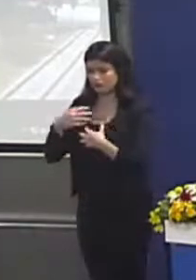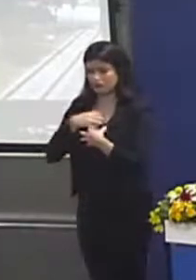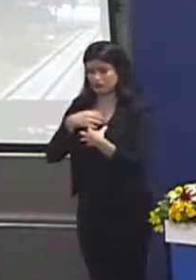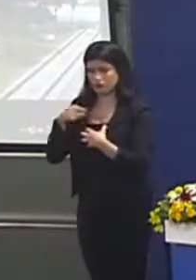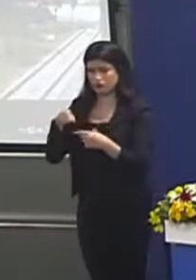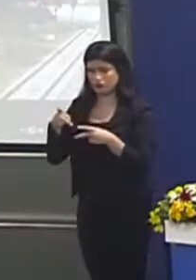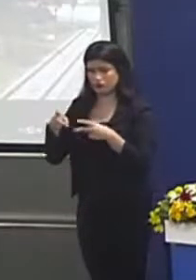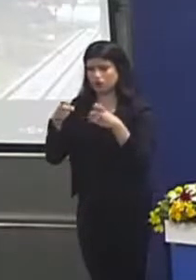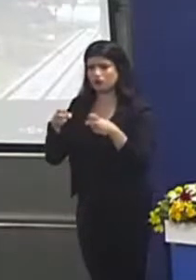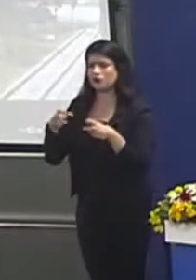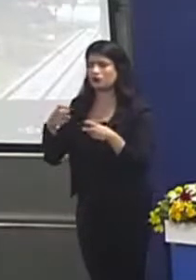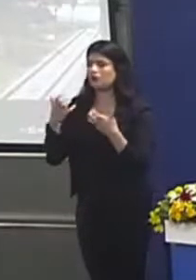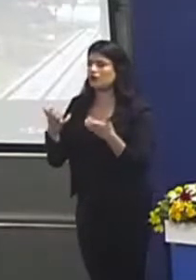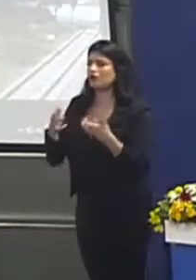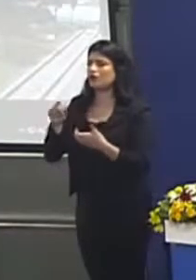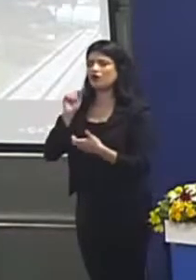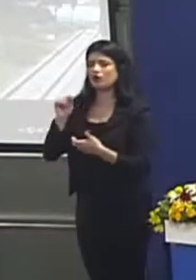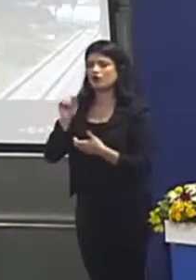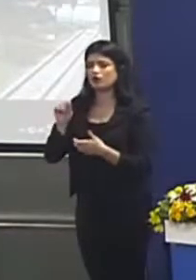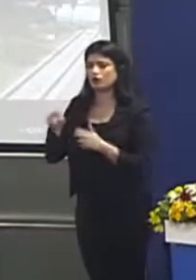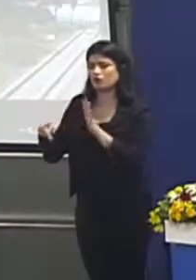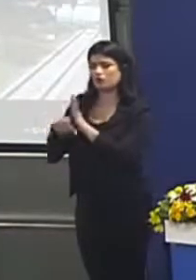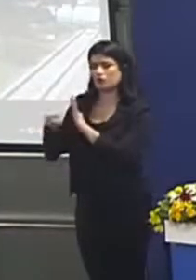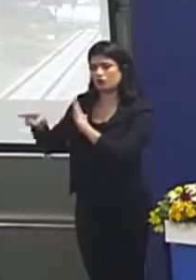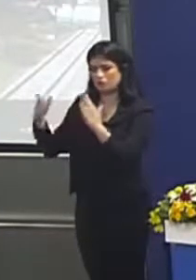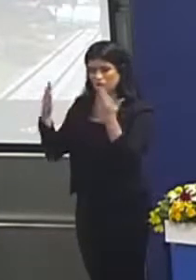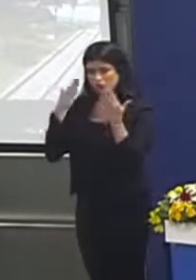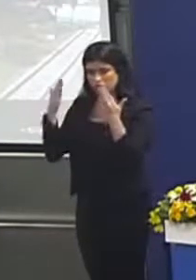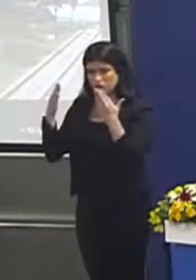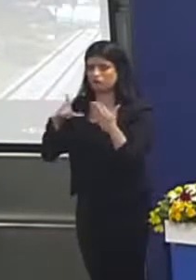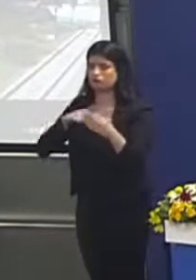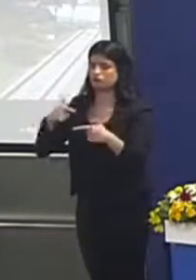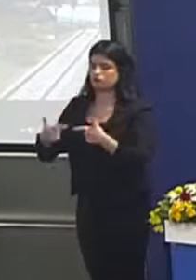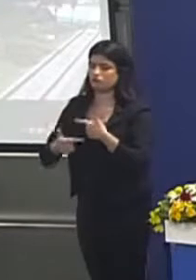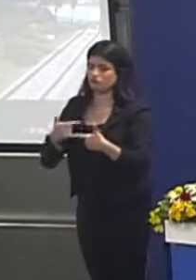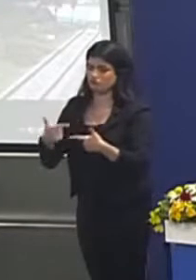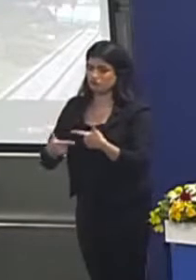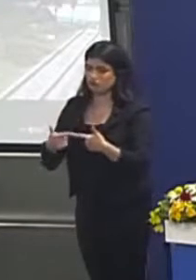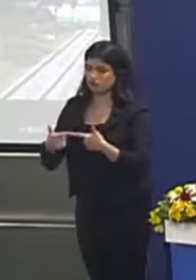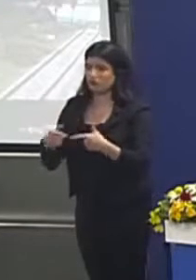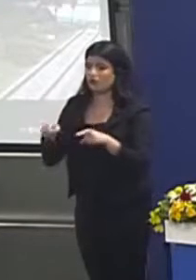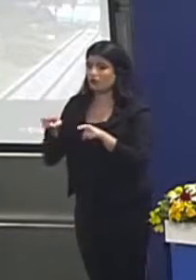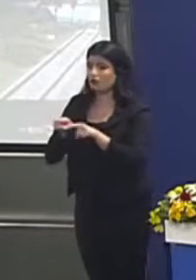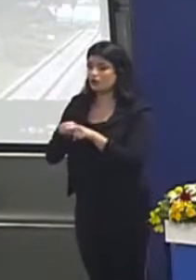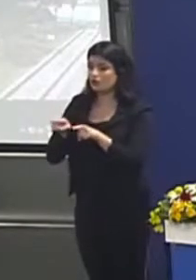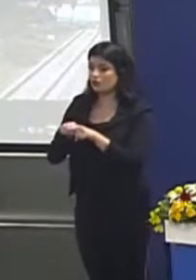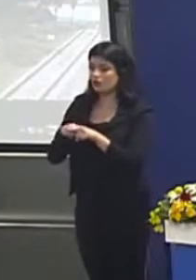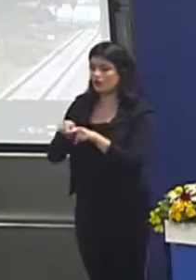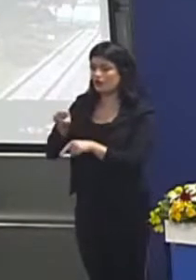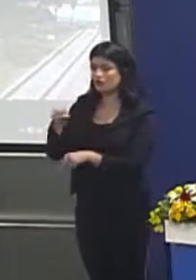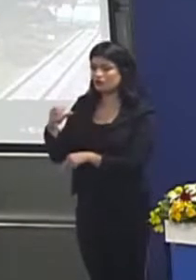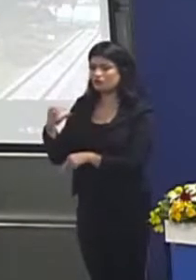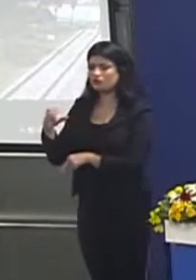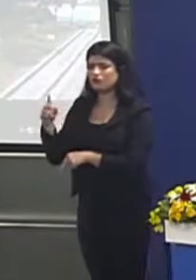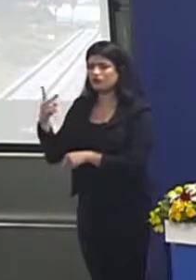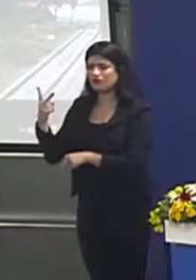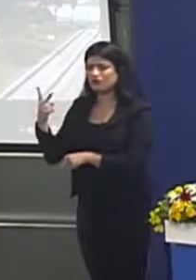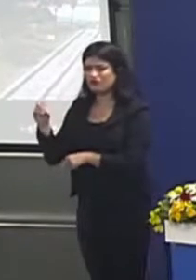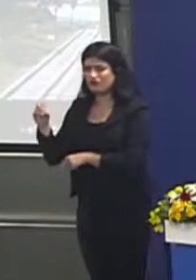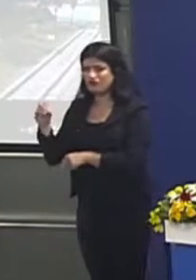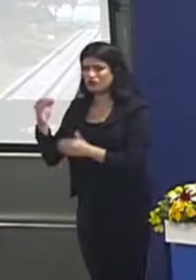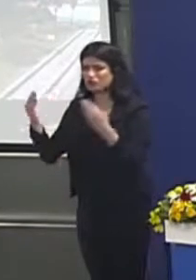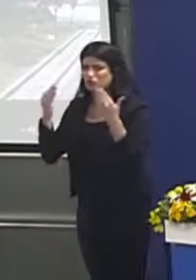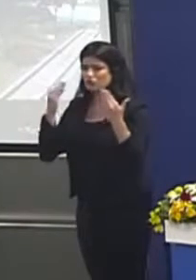necessário resgatarmos para que e para quem a psicologia está a serviço. Desde o século XX, a psicologia teve